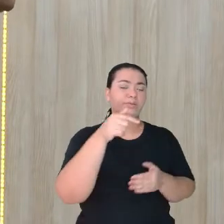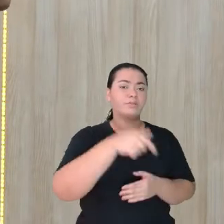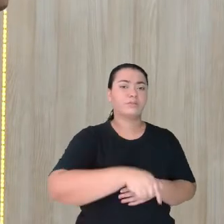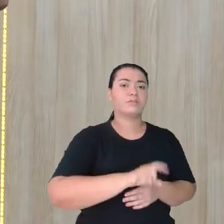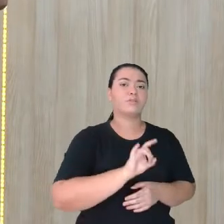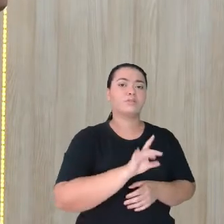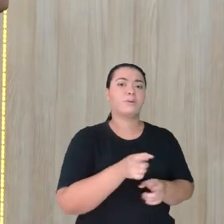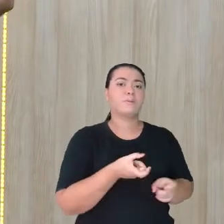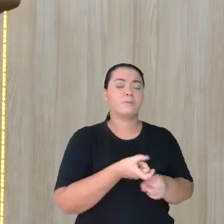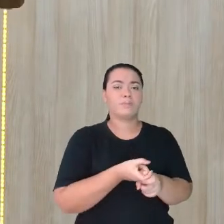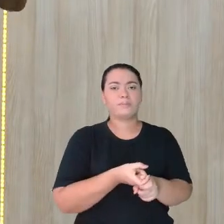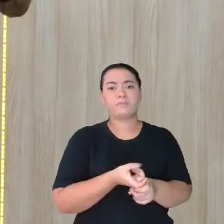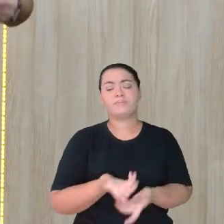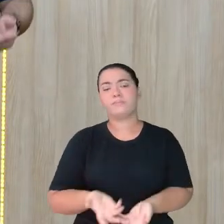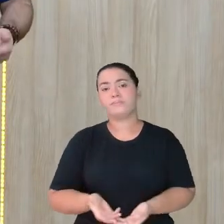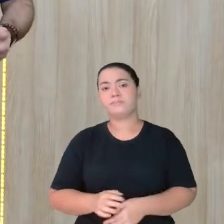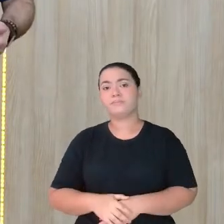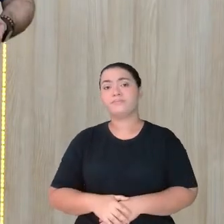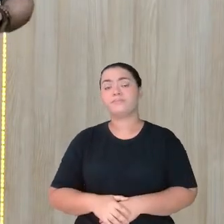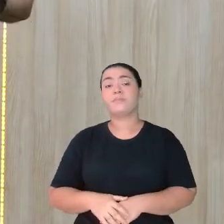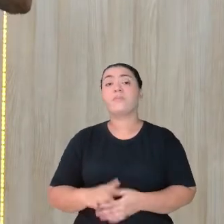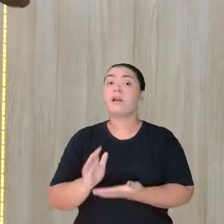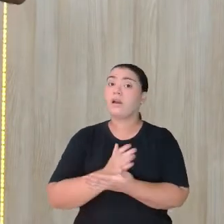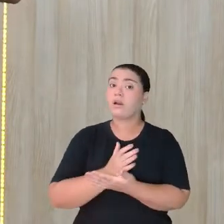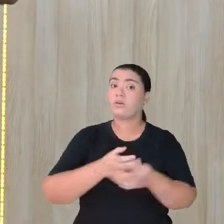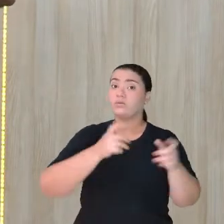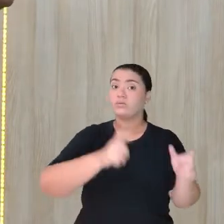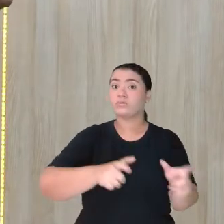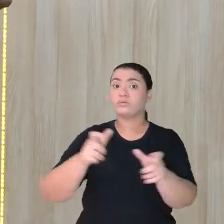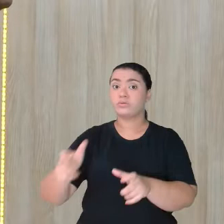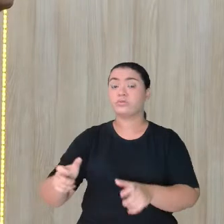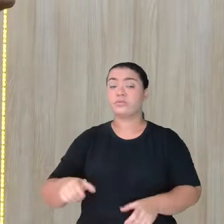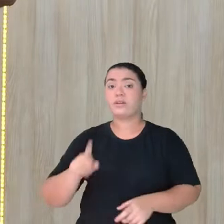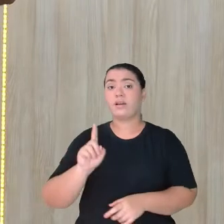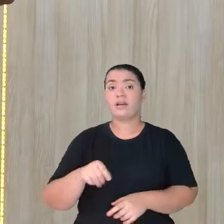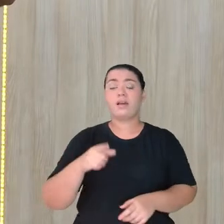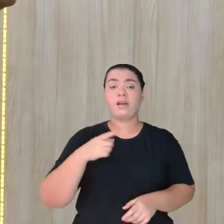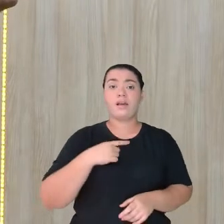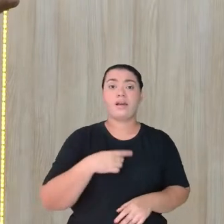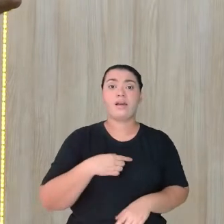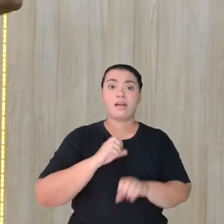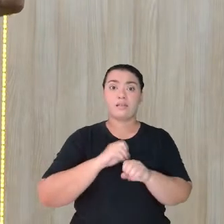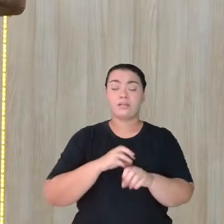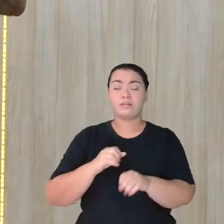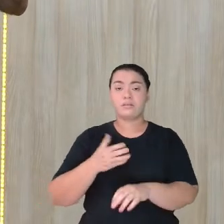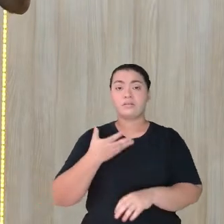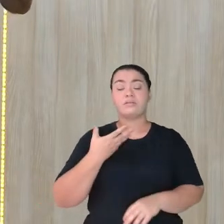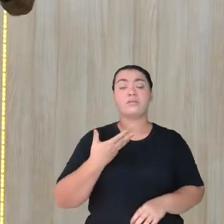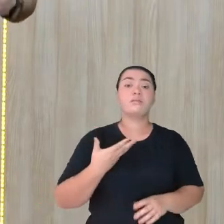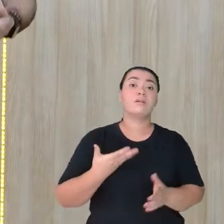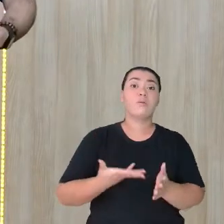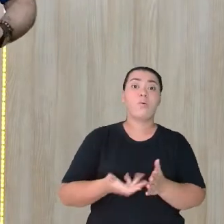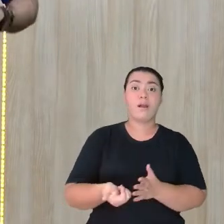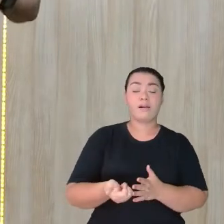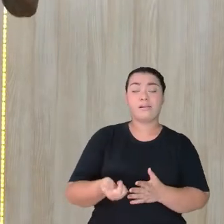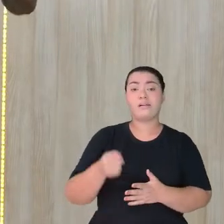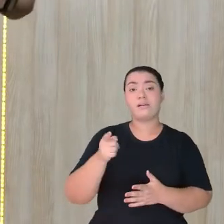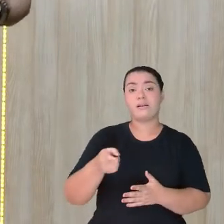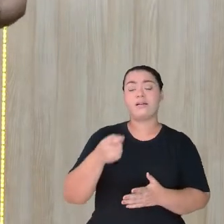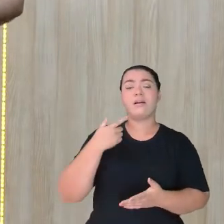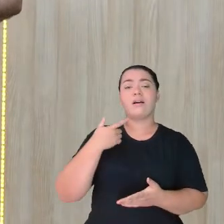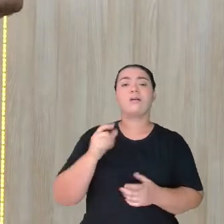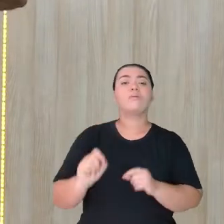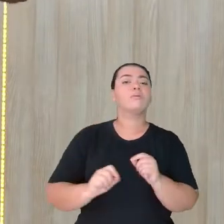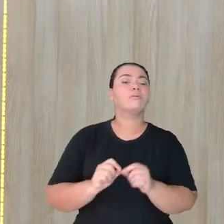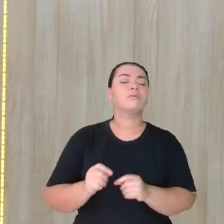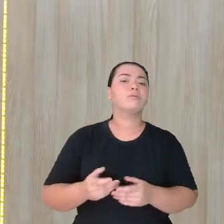apenas para poucos, né? E em alguns locais essa educação de qualidade ela é oferecida, né,